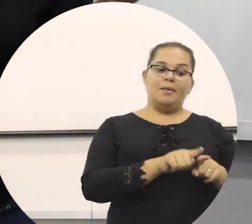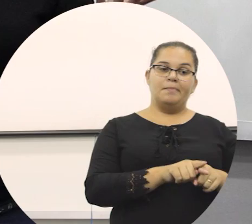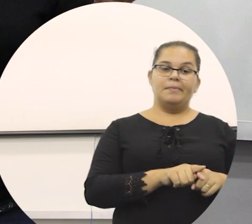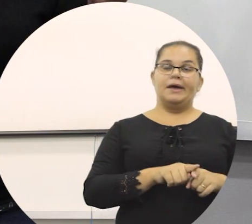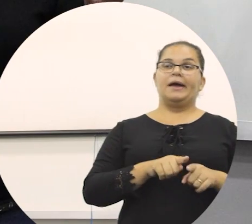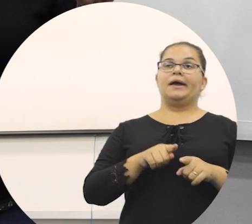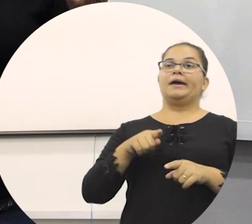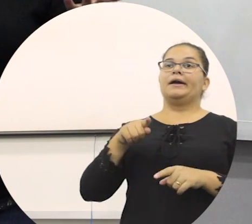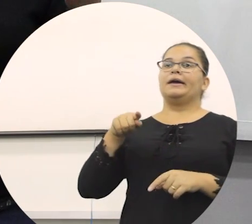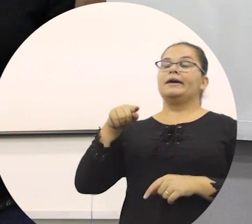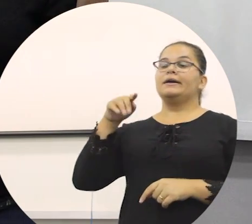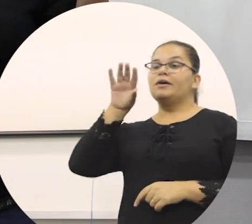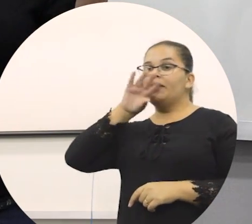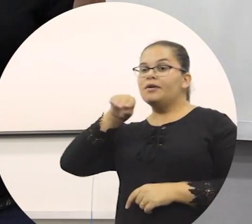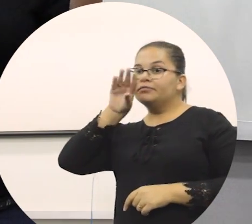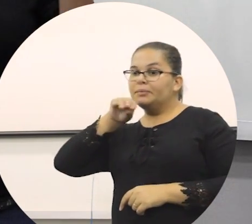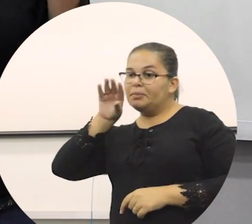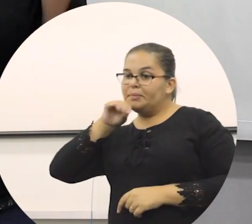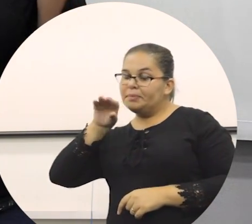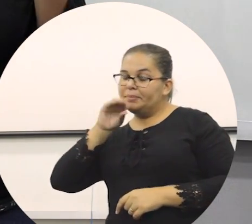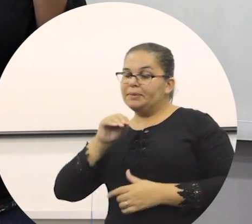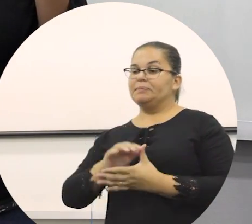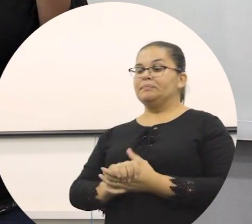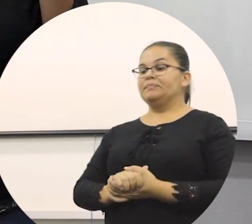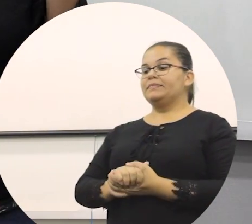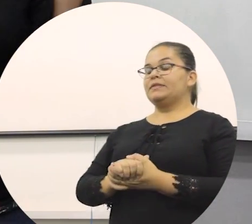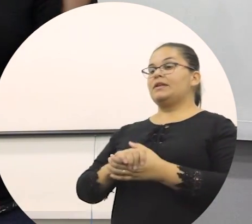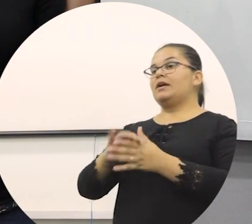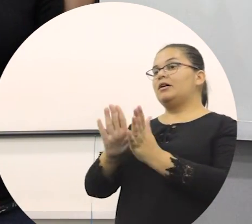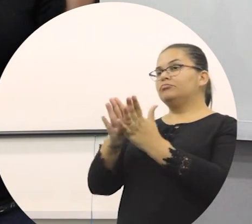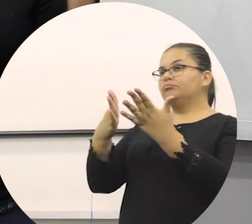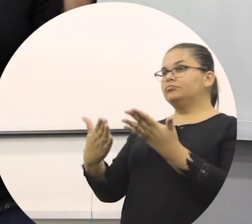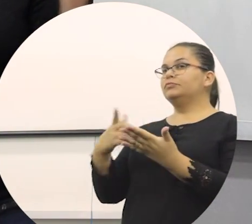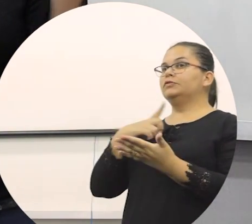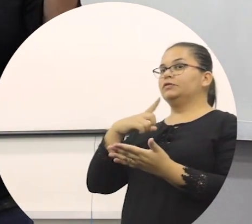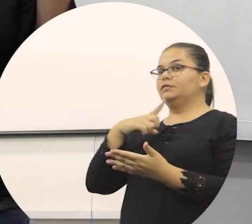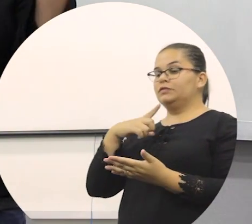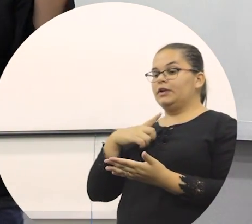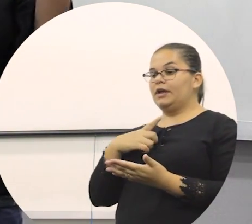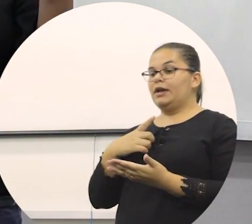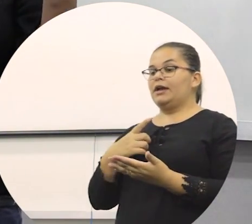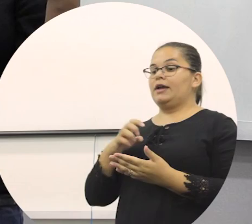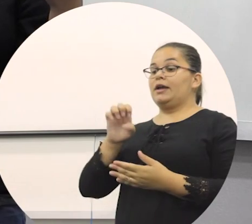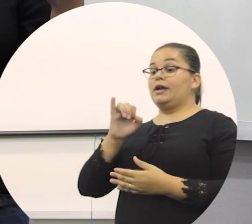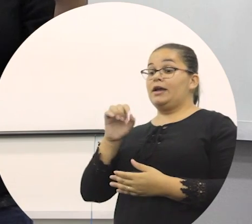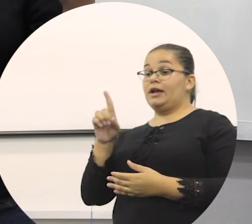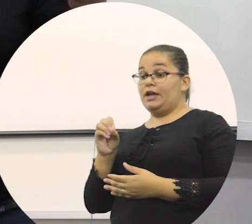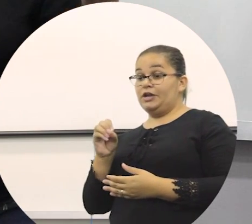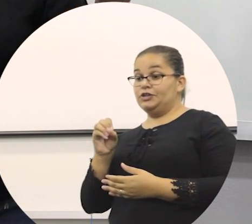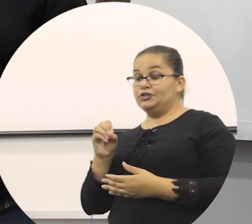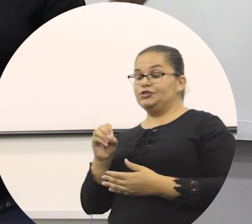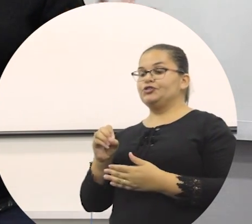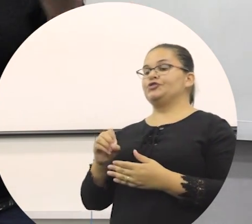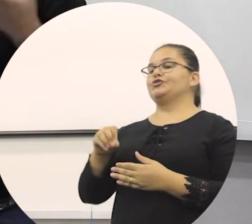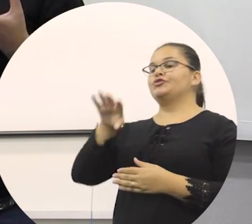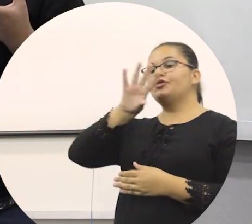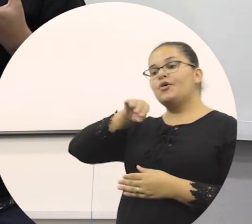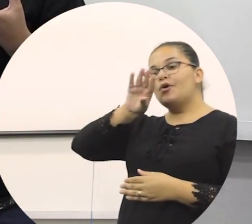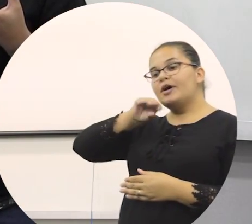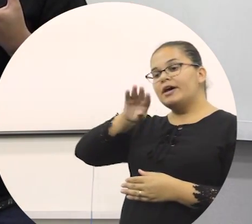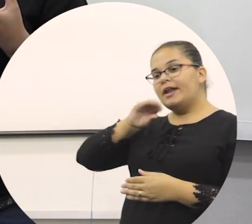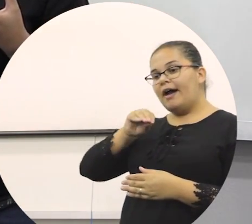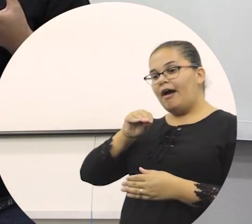oral e sinalizada, né, que no caso, no livro, ele aparece lá esse eixo de produção oral, que a gente entende que seria a